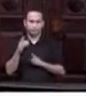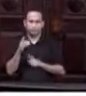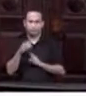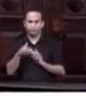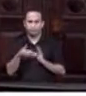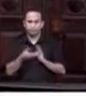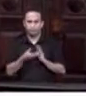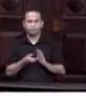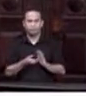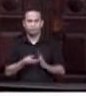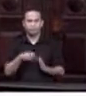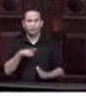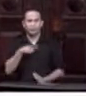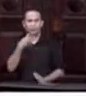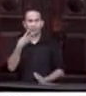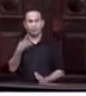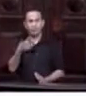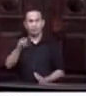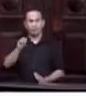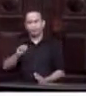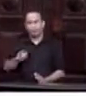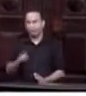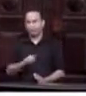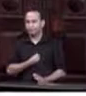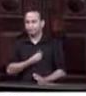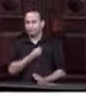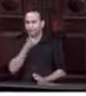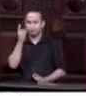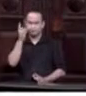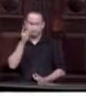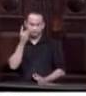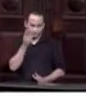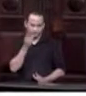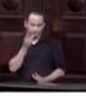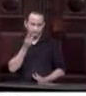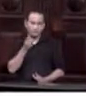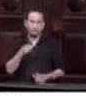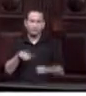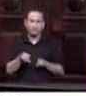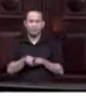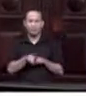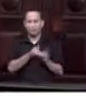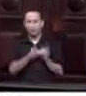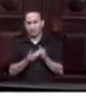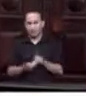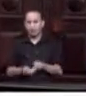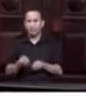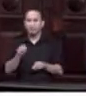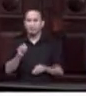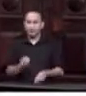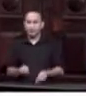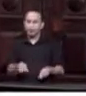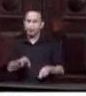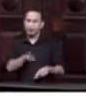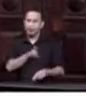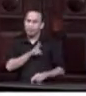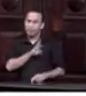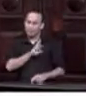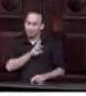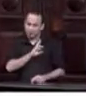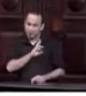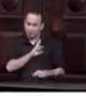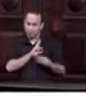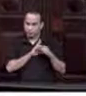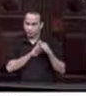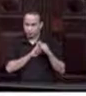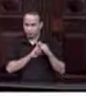painel 48 parlamentares. E a oposição, que também respeitosamente